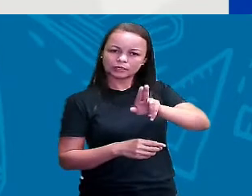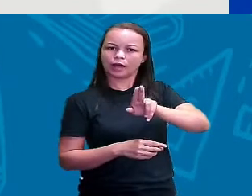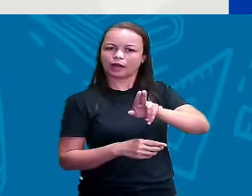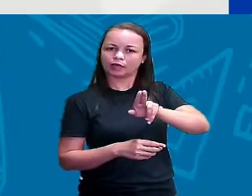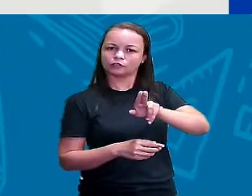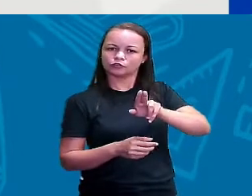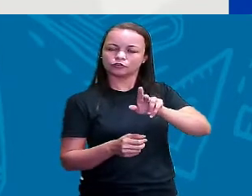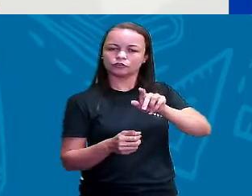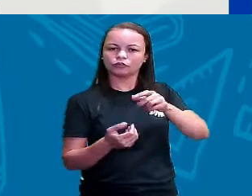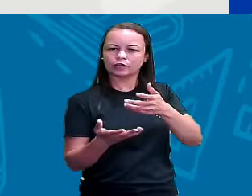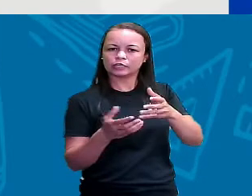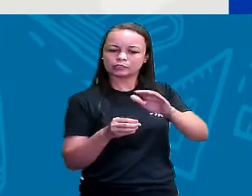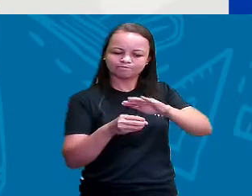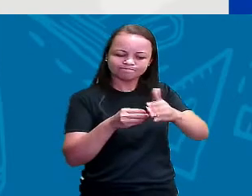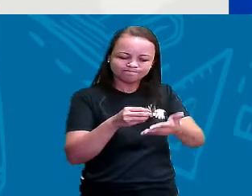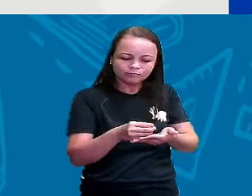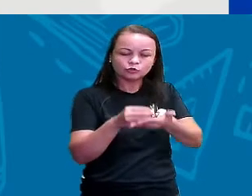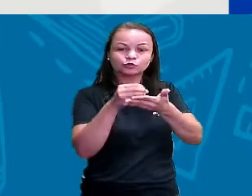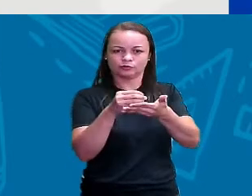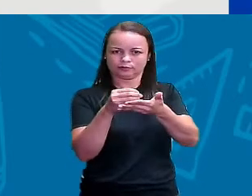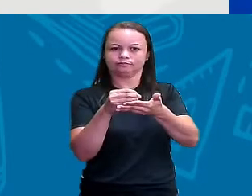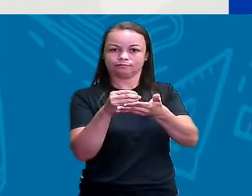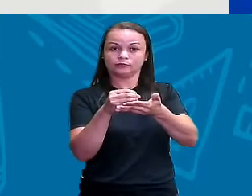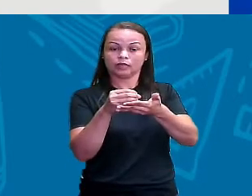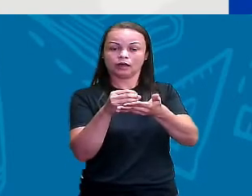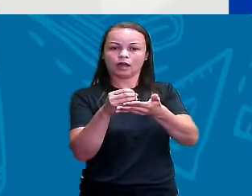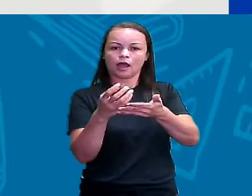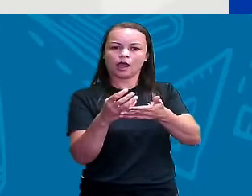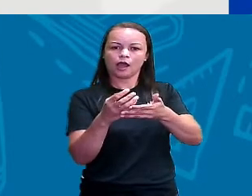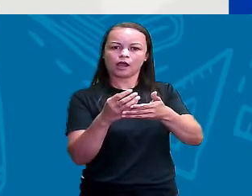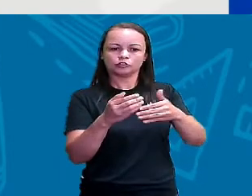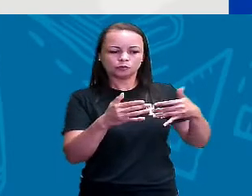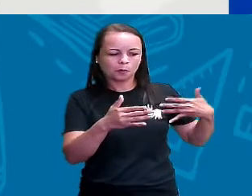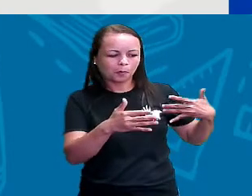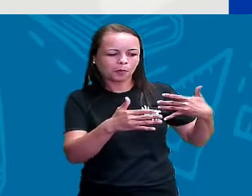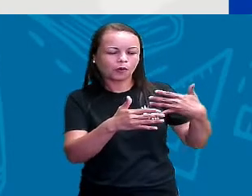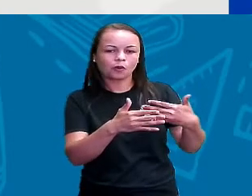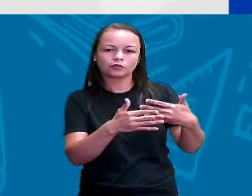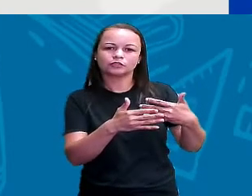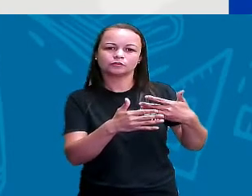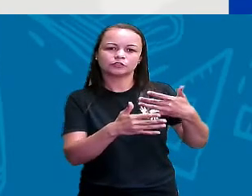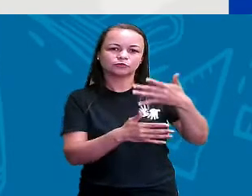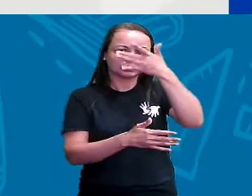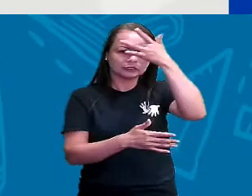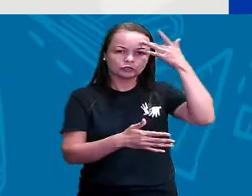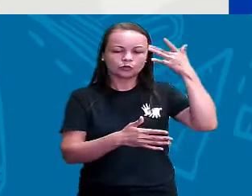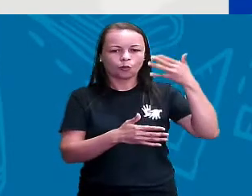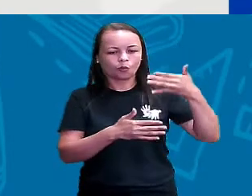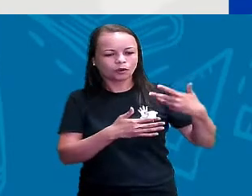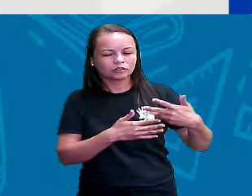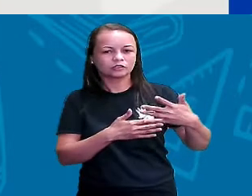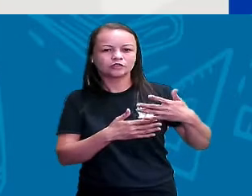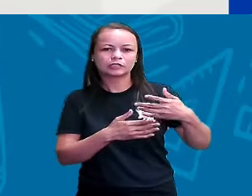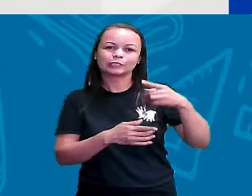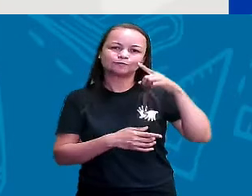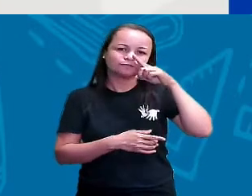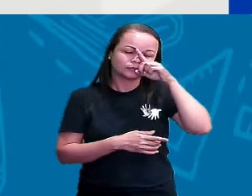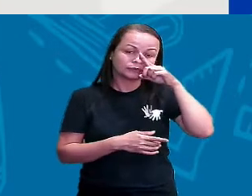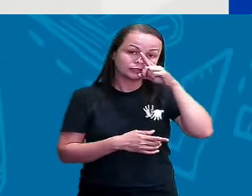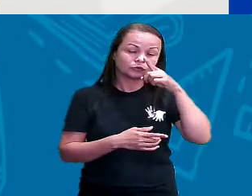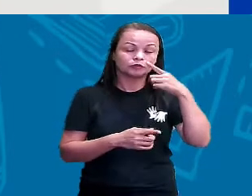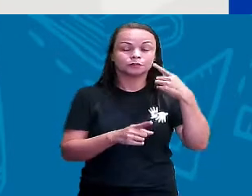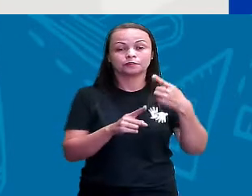maneira sustentável, as próximas gerações serão colocadas em risco. Ou seja, nós